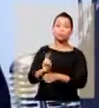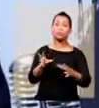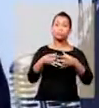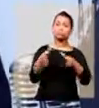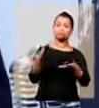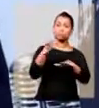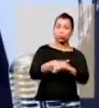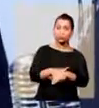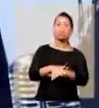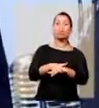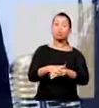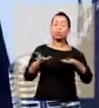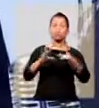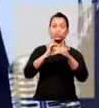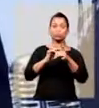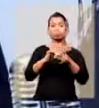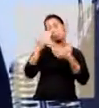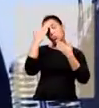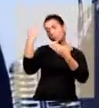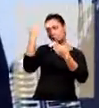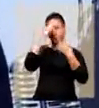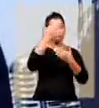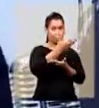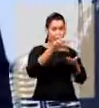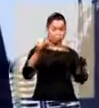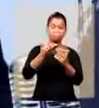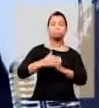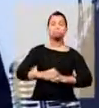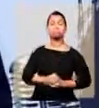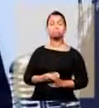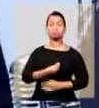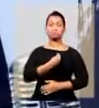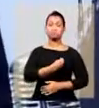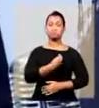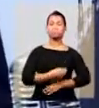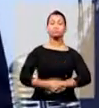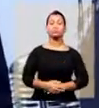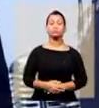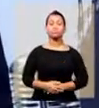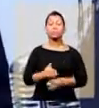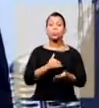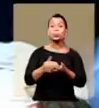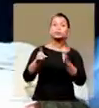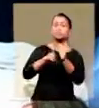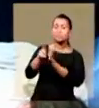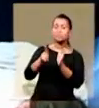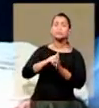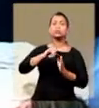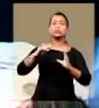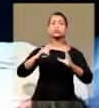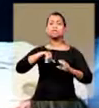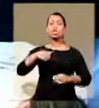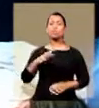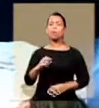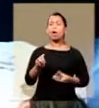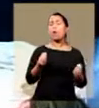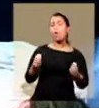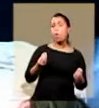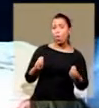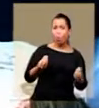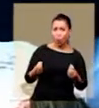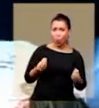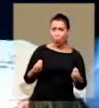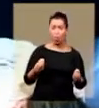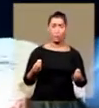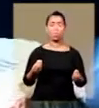dois pela presença. Começo perguntando para o Jatobá. Jatobá, como é que está a situação da pessoa com deficiência hoje em Rio Preto? Rio